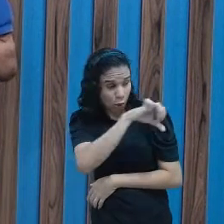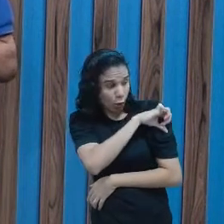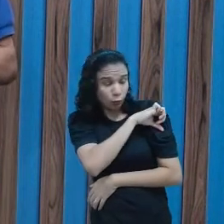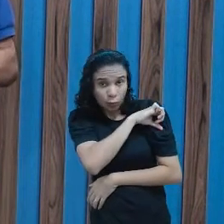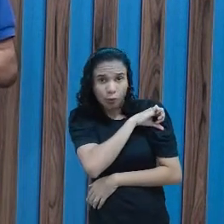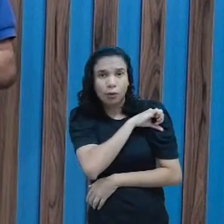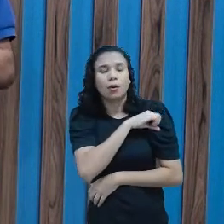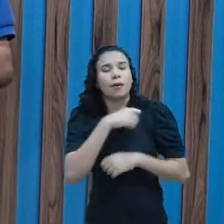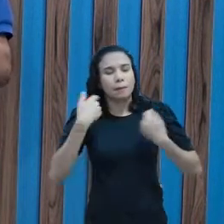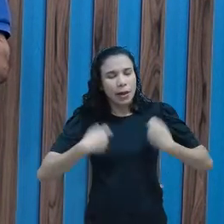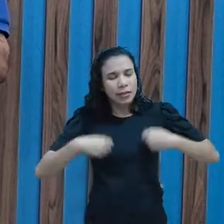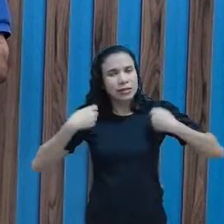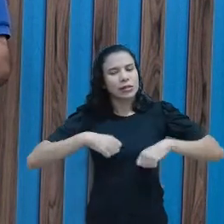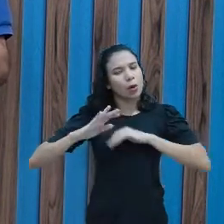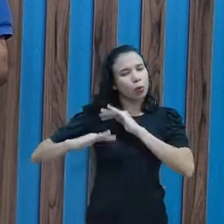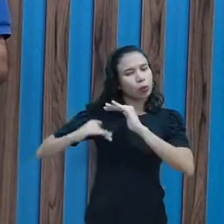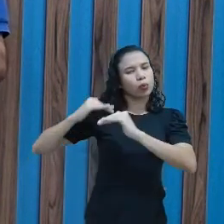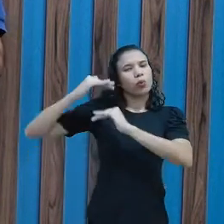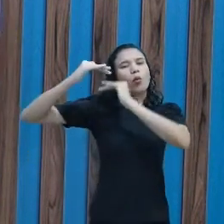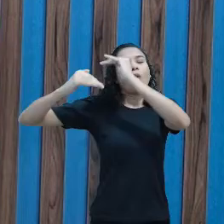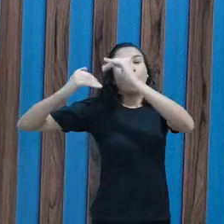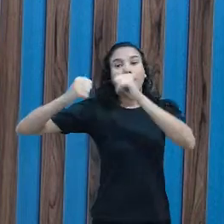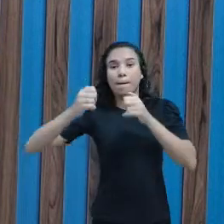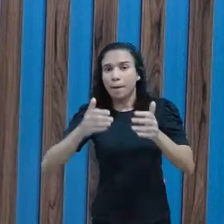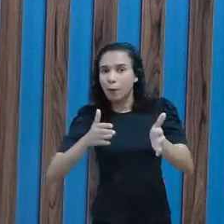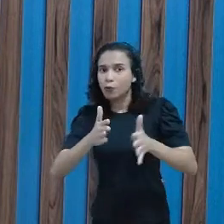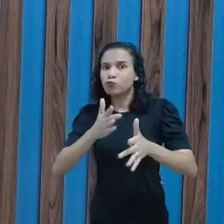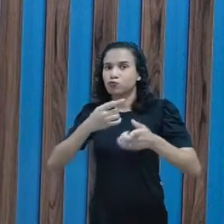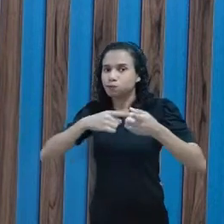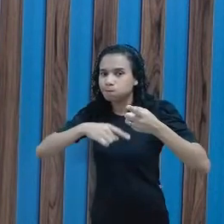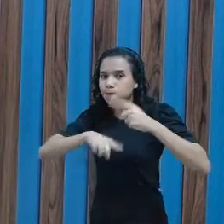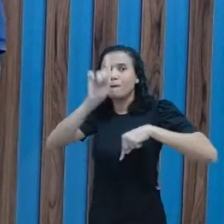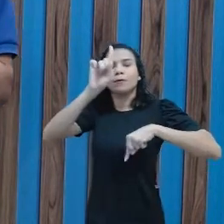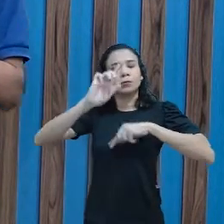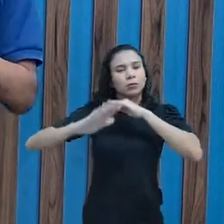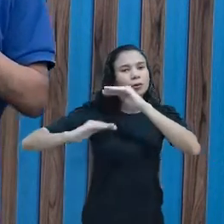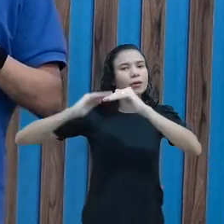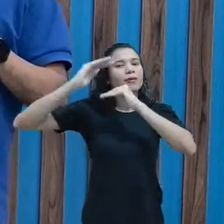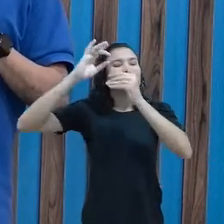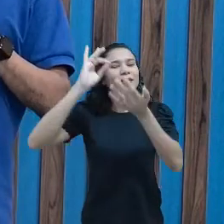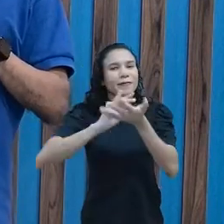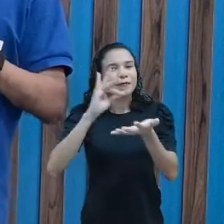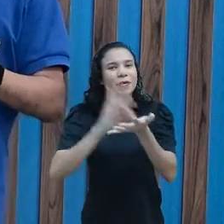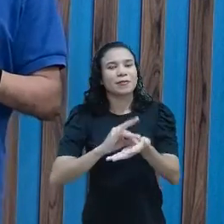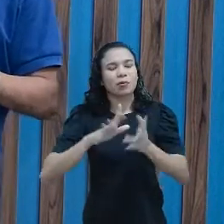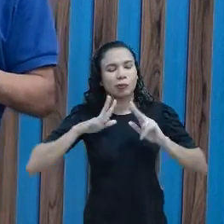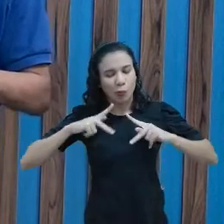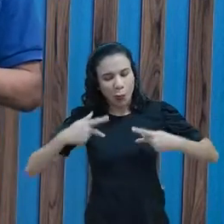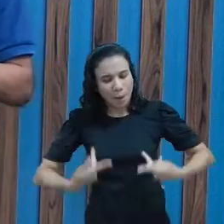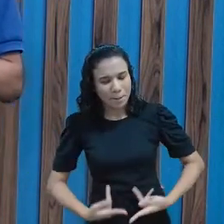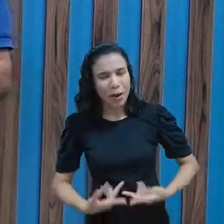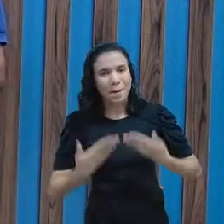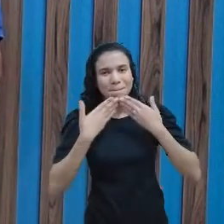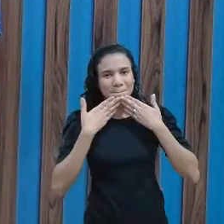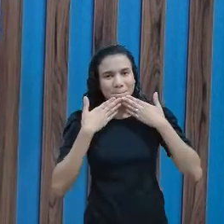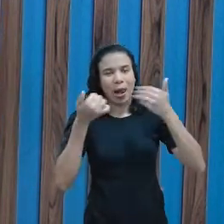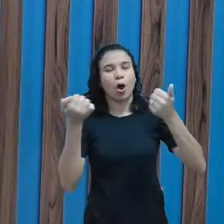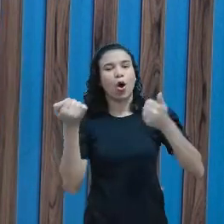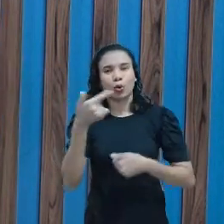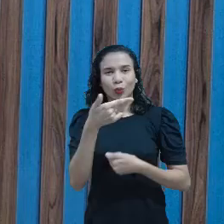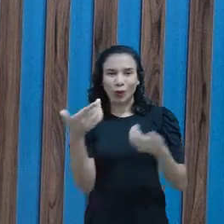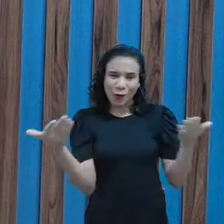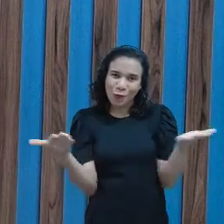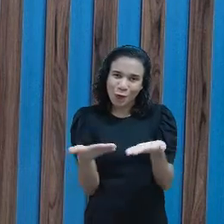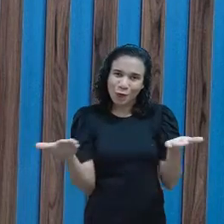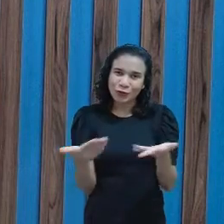busque o seu melhor. Está na sua fase de triunfar, crescer e ser um ser humano bem melhor do que você é